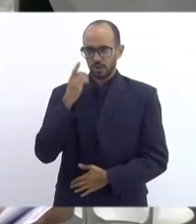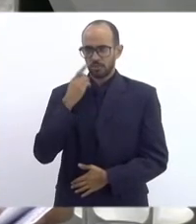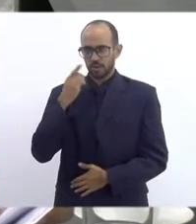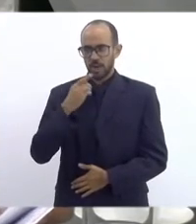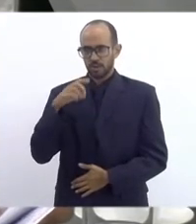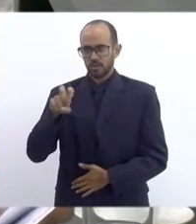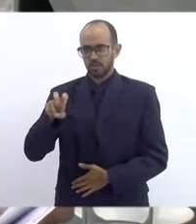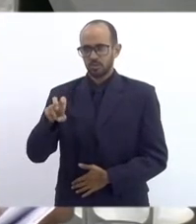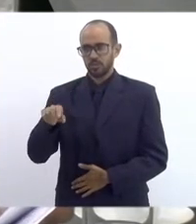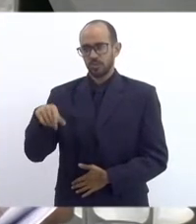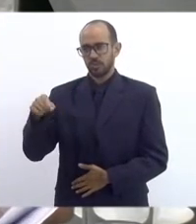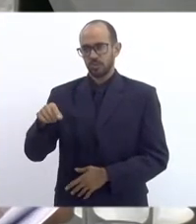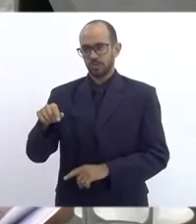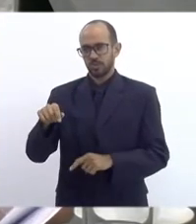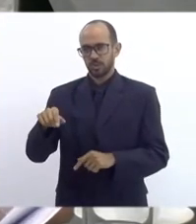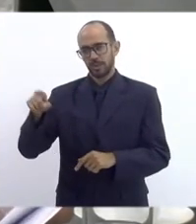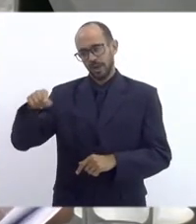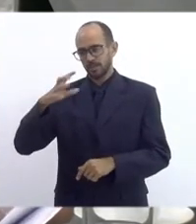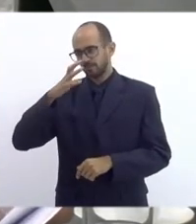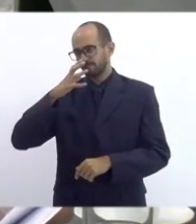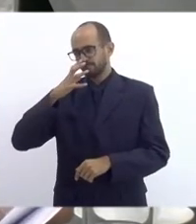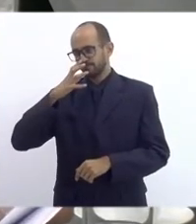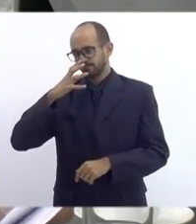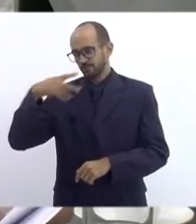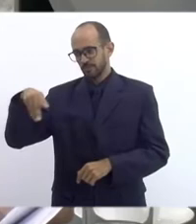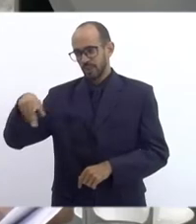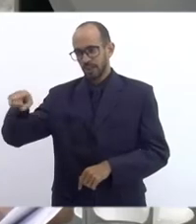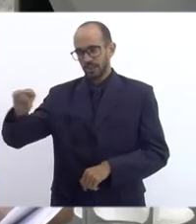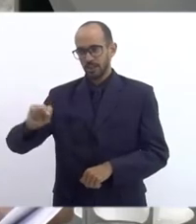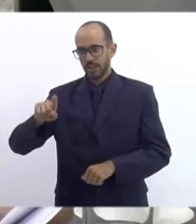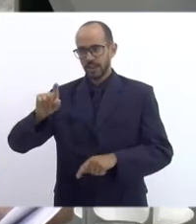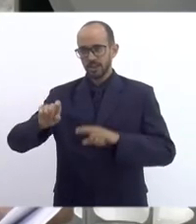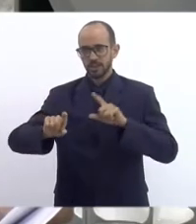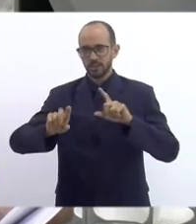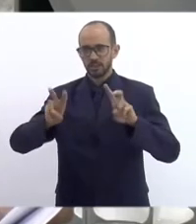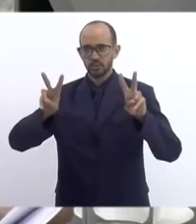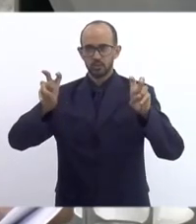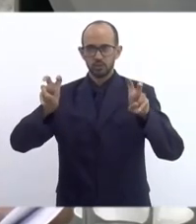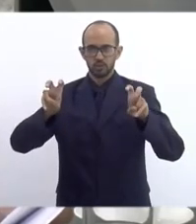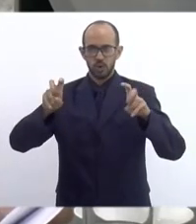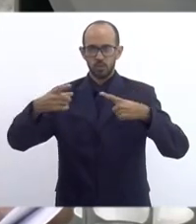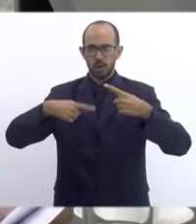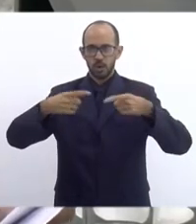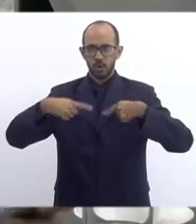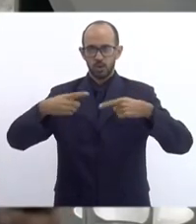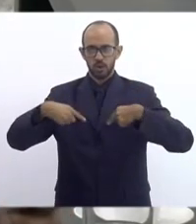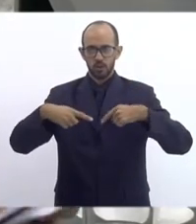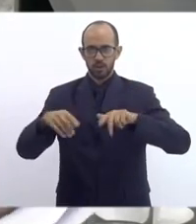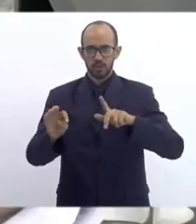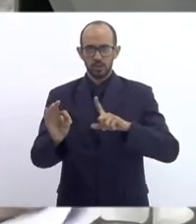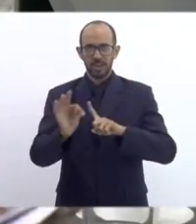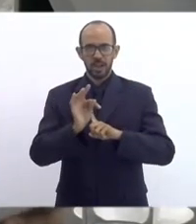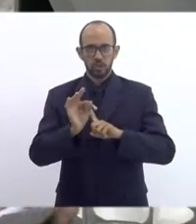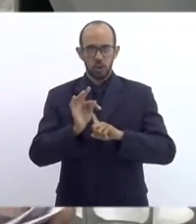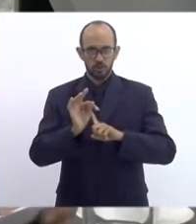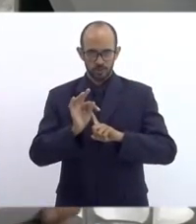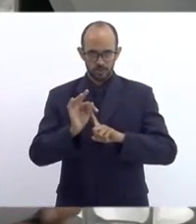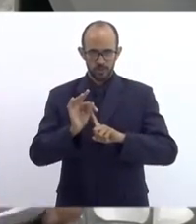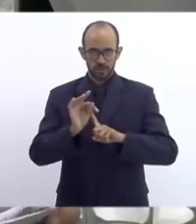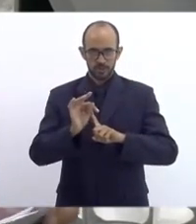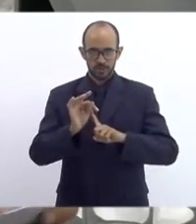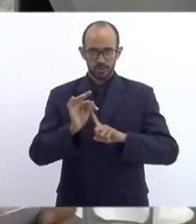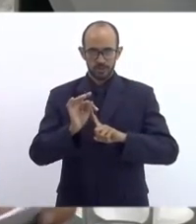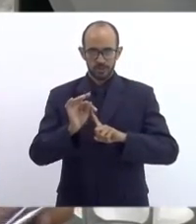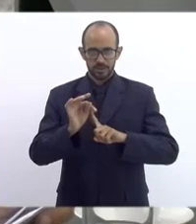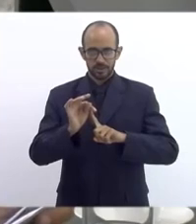que é de muita afeição a ele, que fala justamente sobre o trecho lá da rodovia em Teresópolis. Então, é verdade.